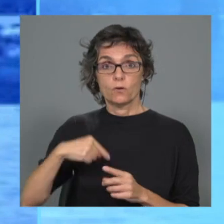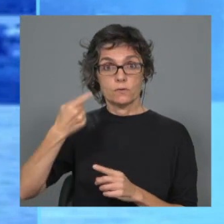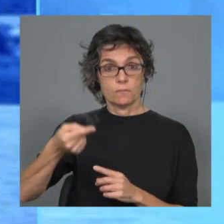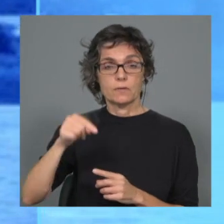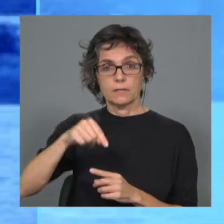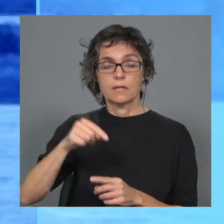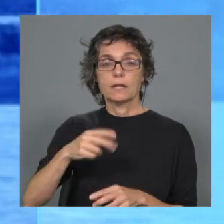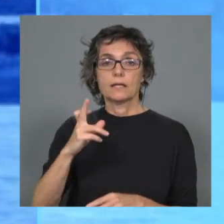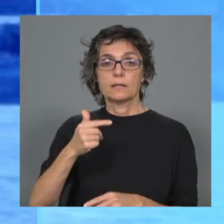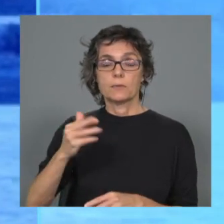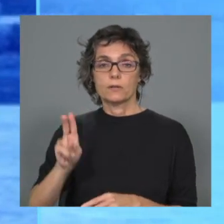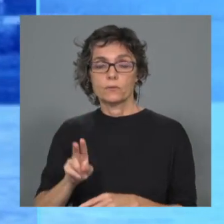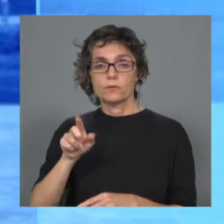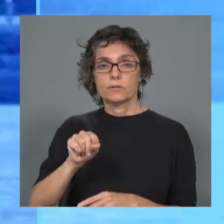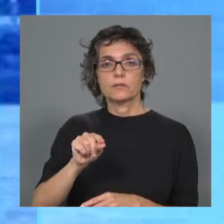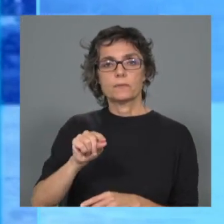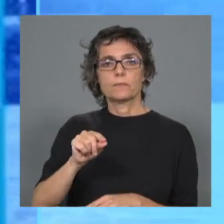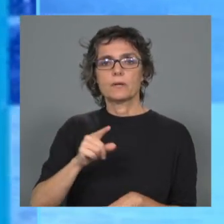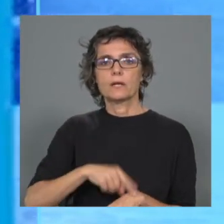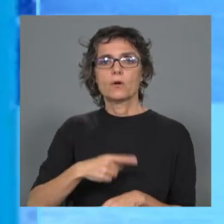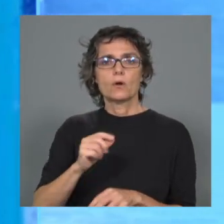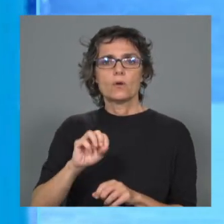na RTP2 e a qualquer hora em